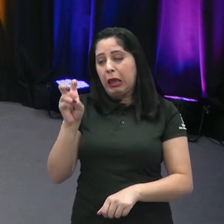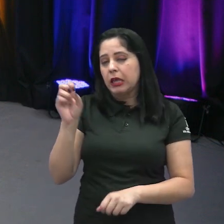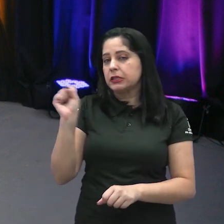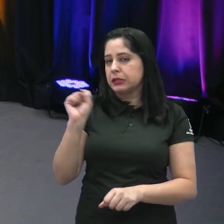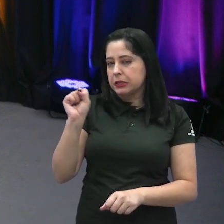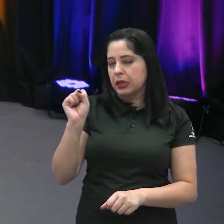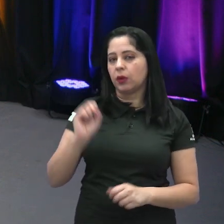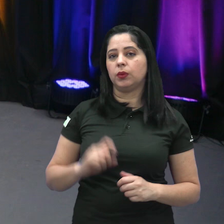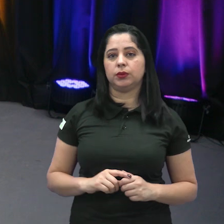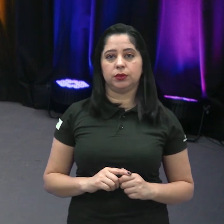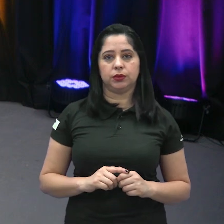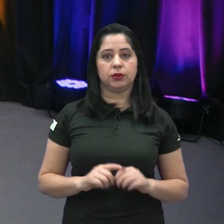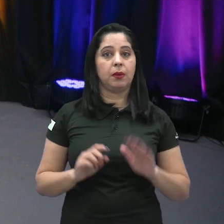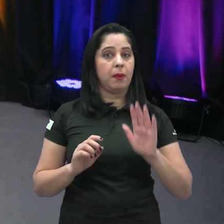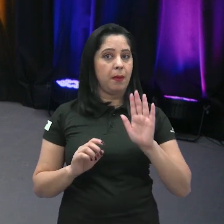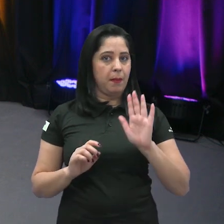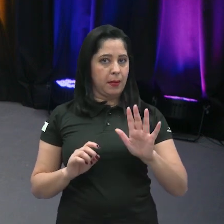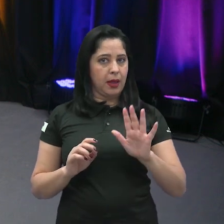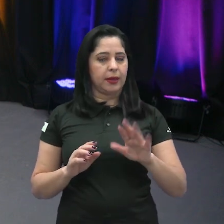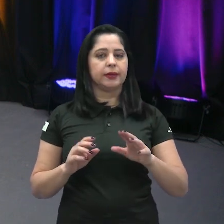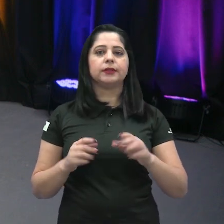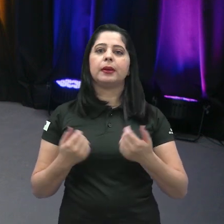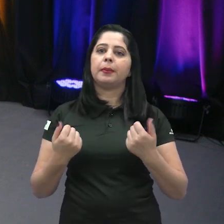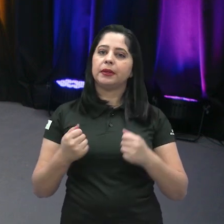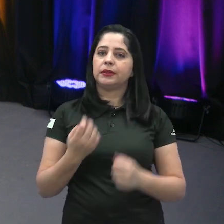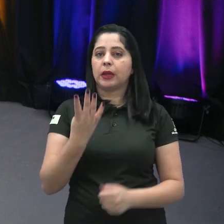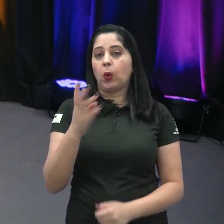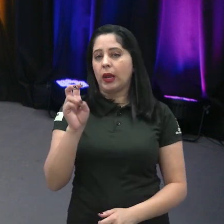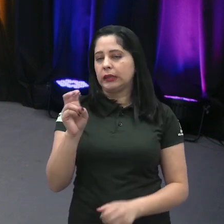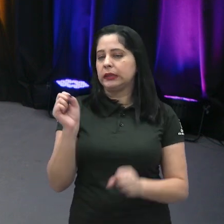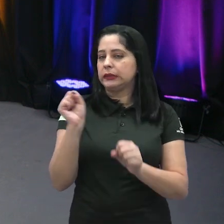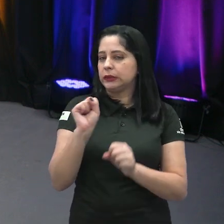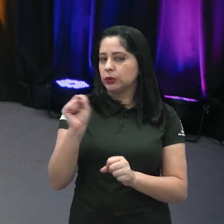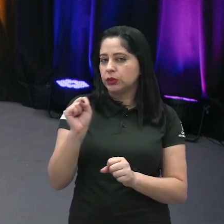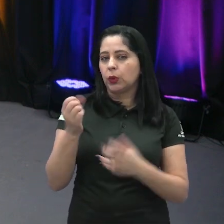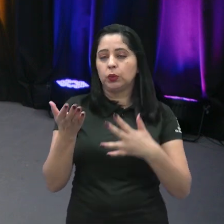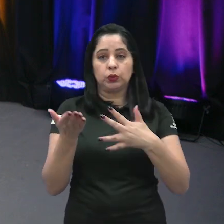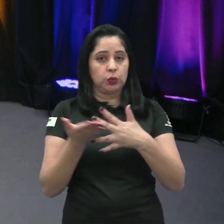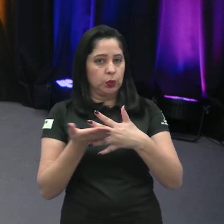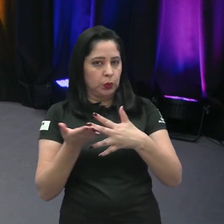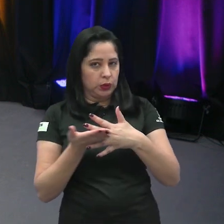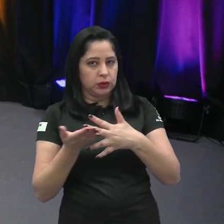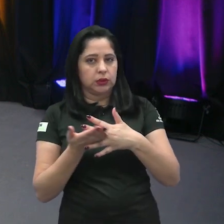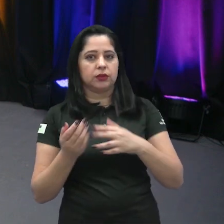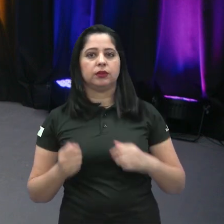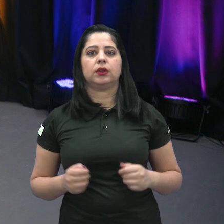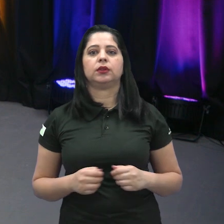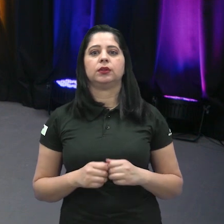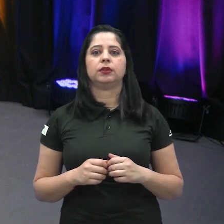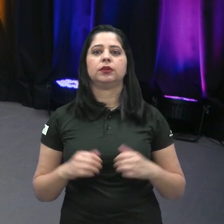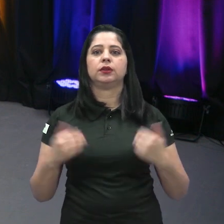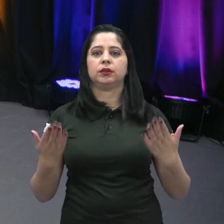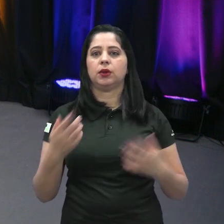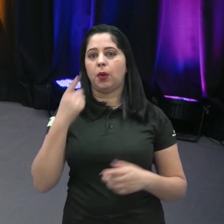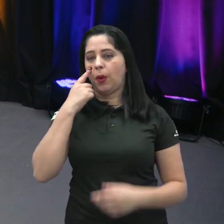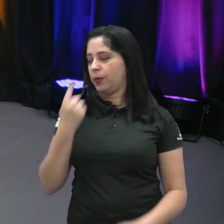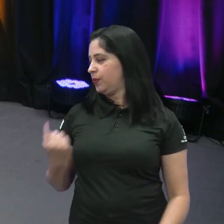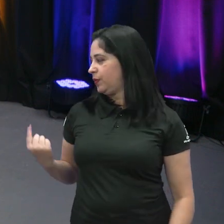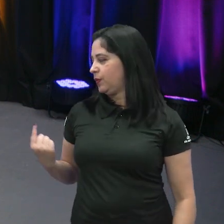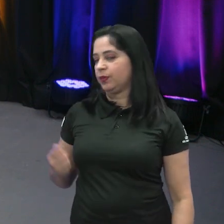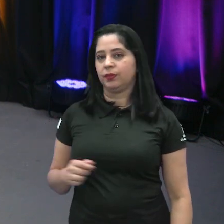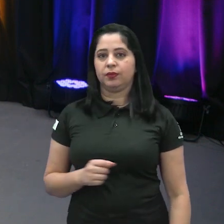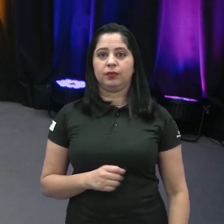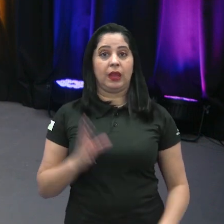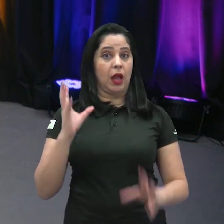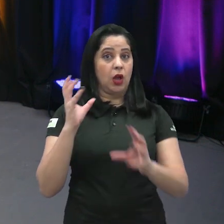séries de 15 movimentos. Lembrando, um intervalo entre 45 segundos a 1 minuto. Então nós vamos fazer